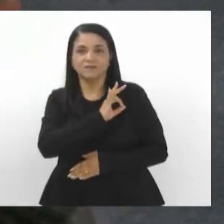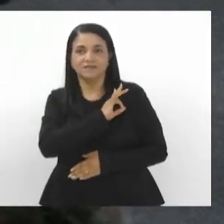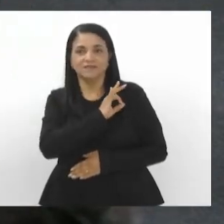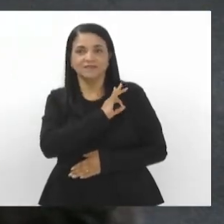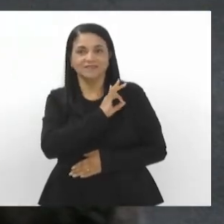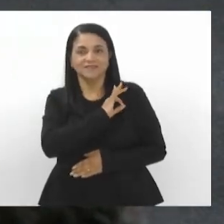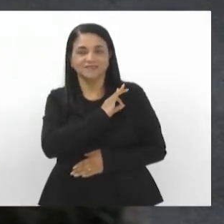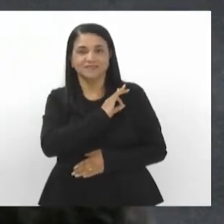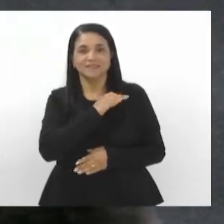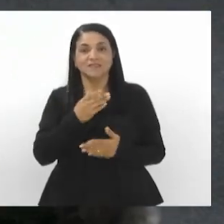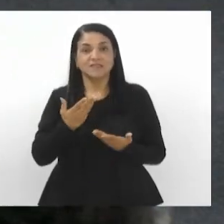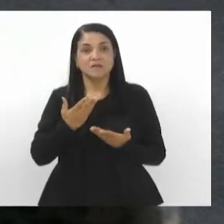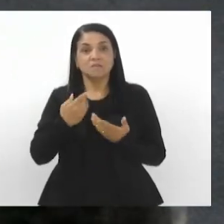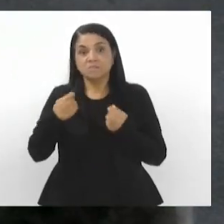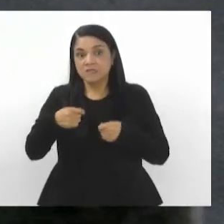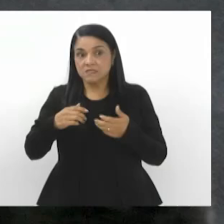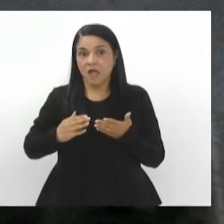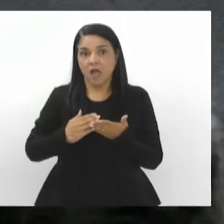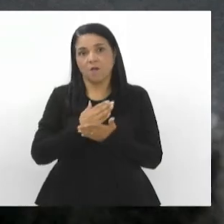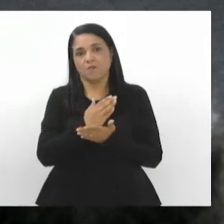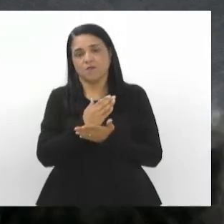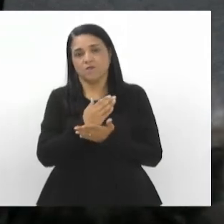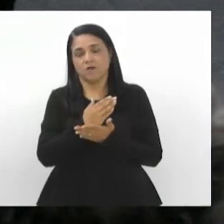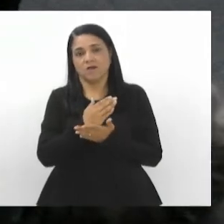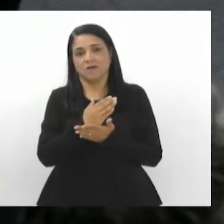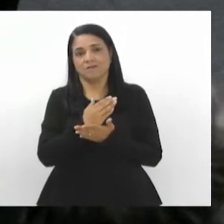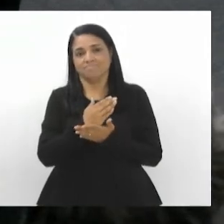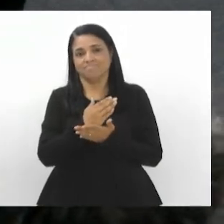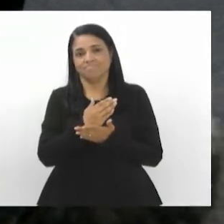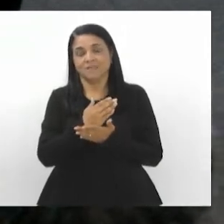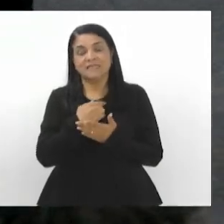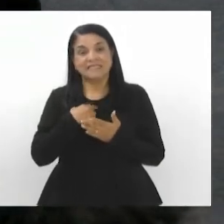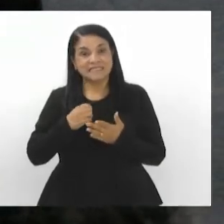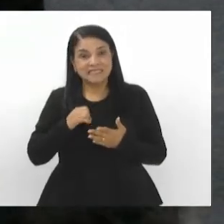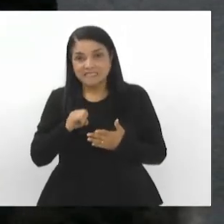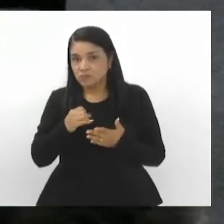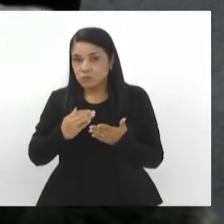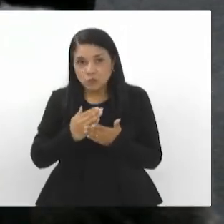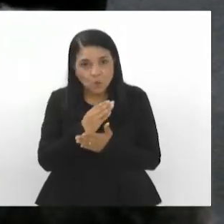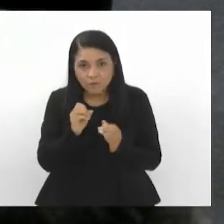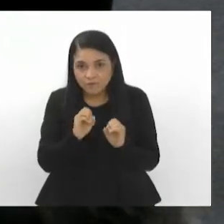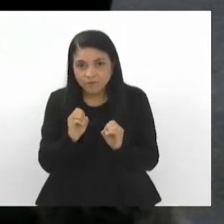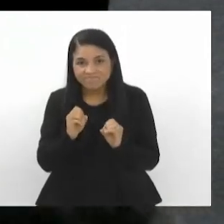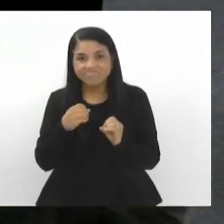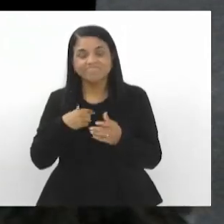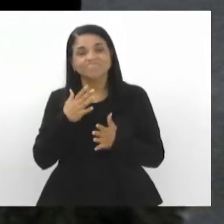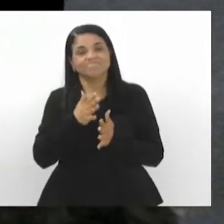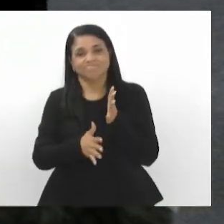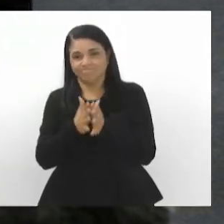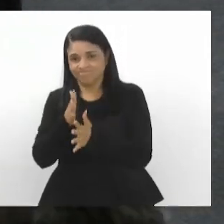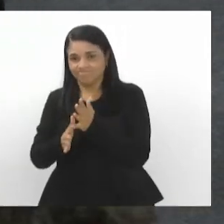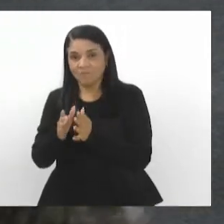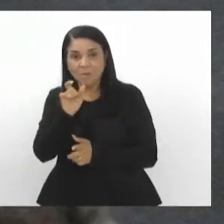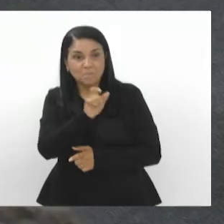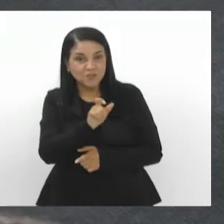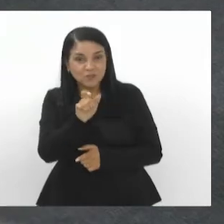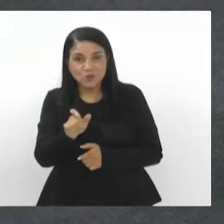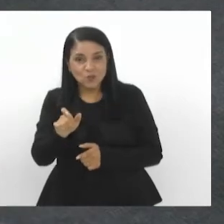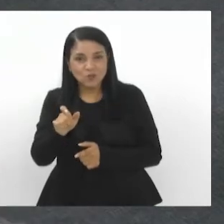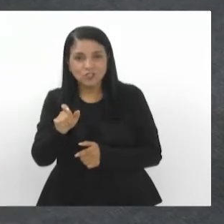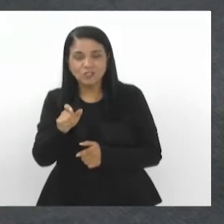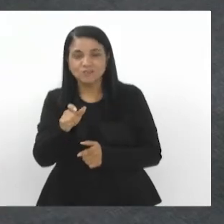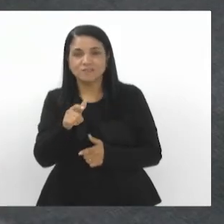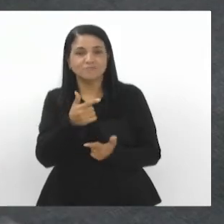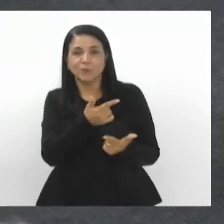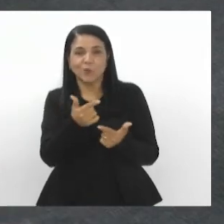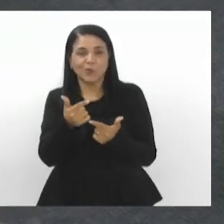a gente não aprovar esse projeto, a gente vai criar um imbróglio danado, trazendo pessoas que não estão já habilitadas para